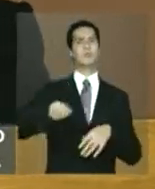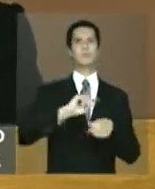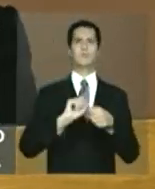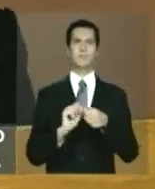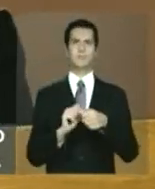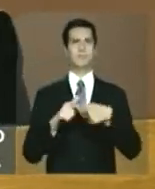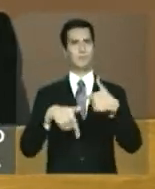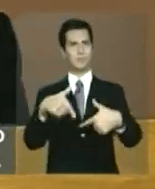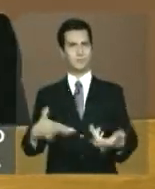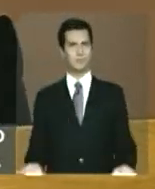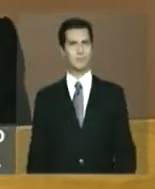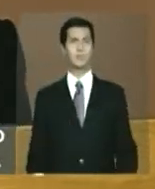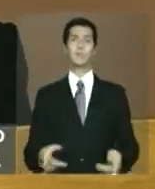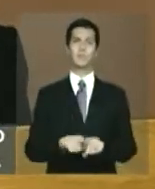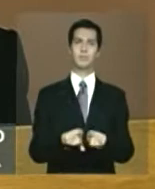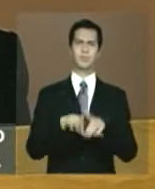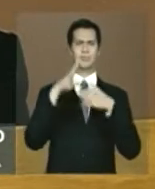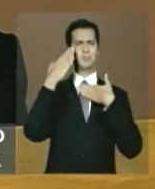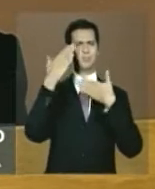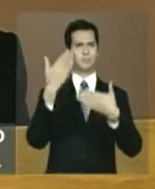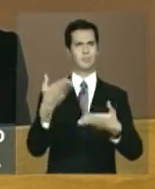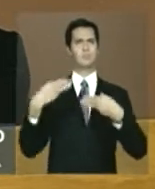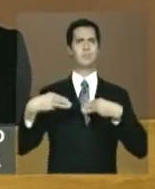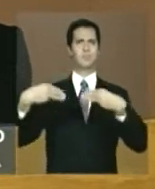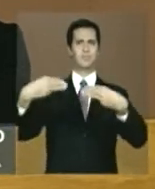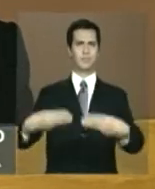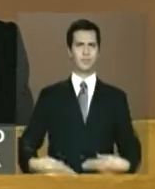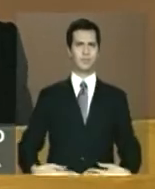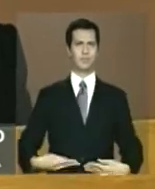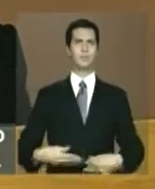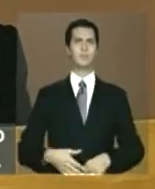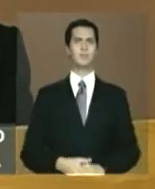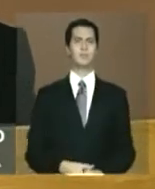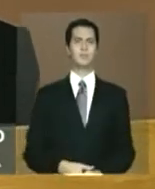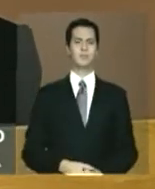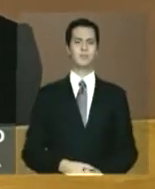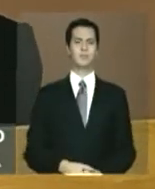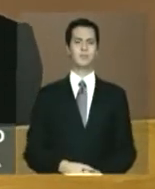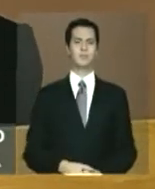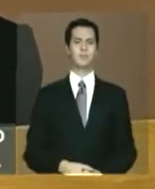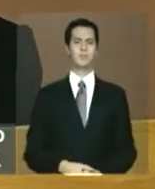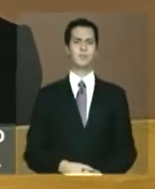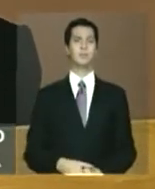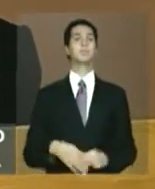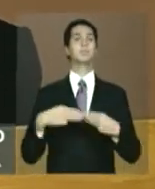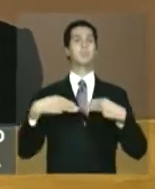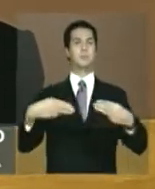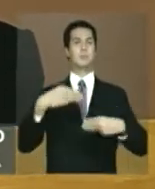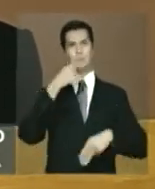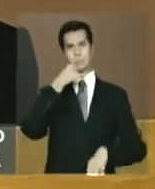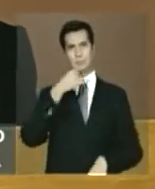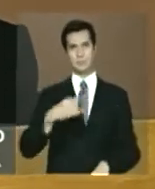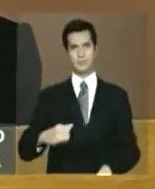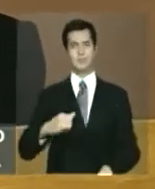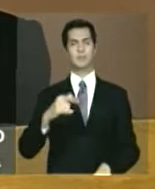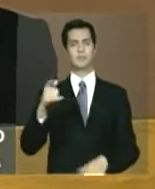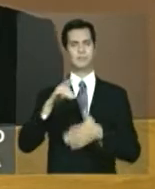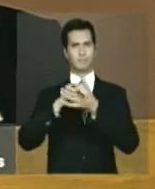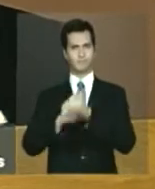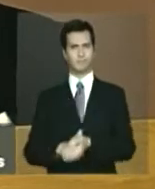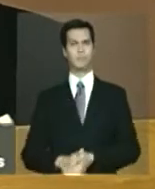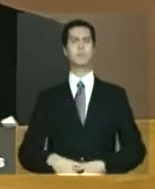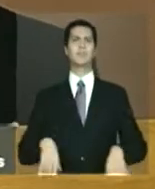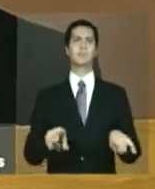agradeço aos demais ministérios em nome do Ministério da da de Minas e energia as Confederações